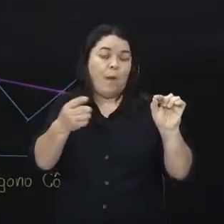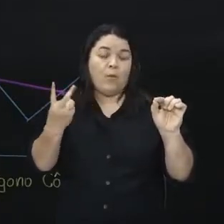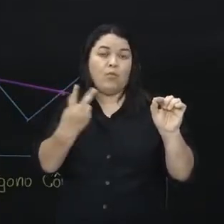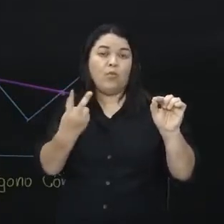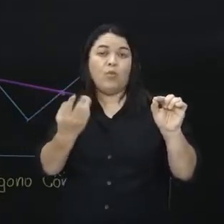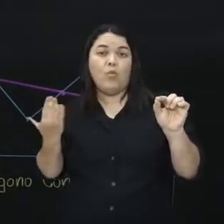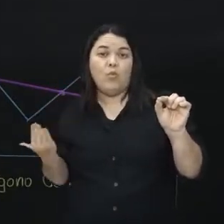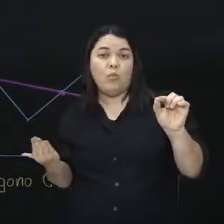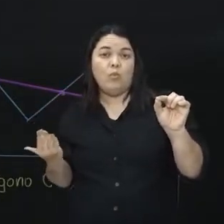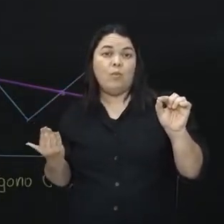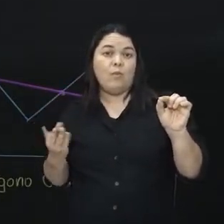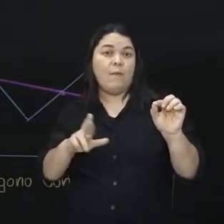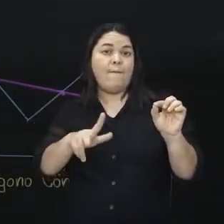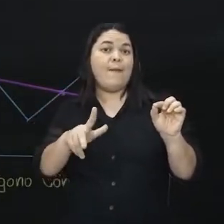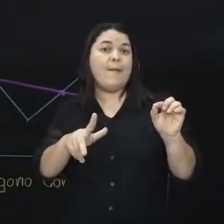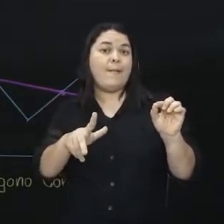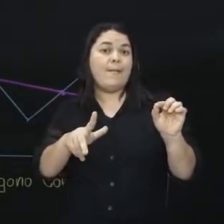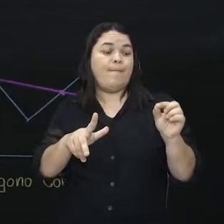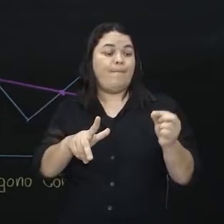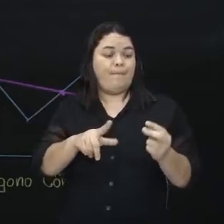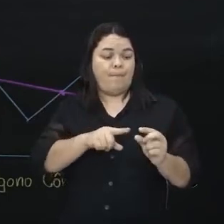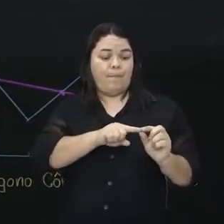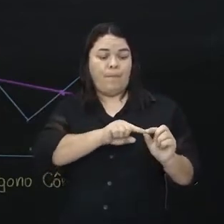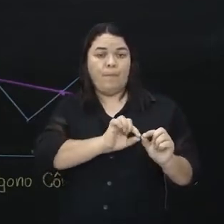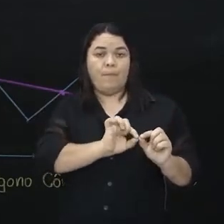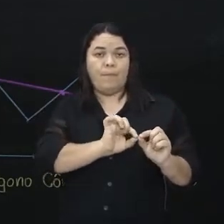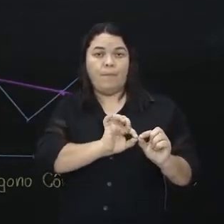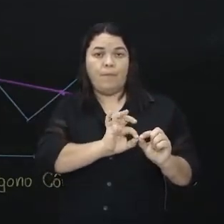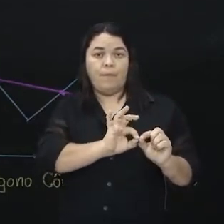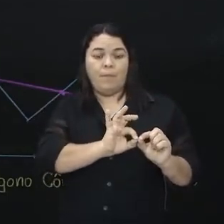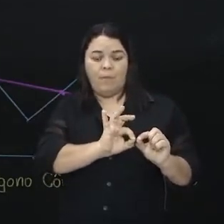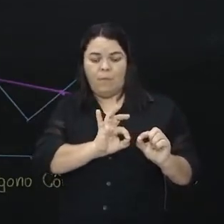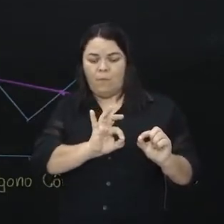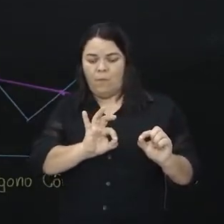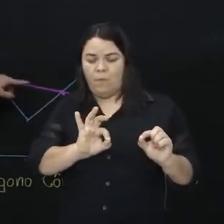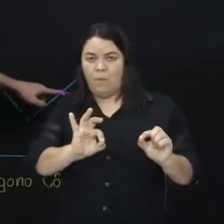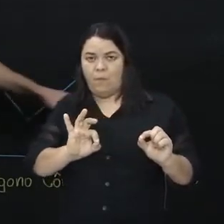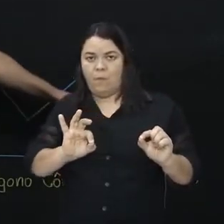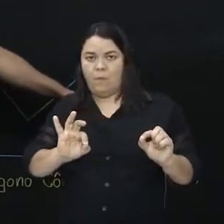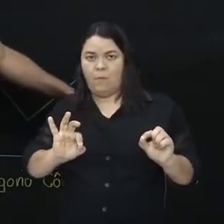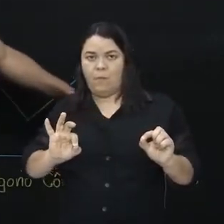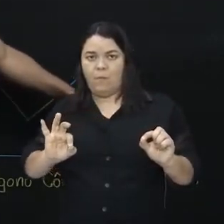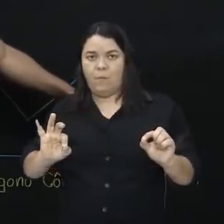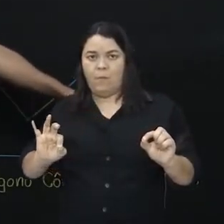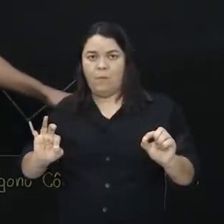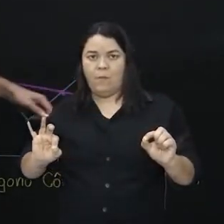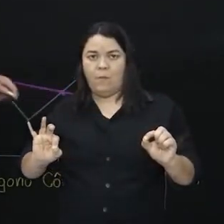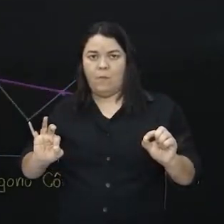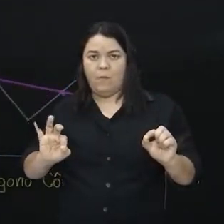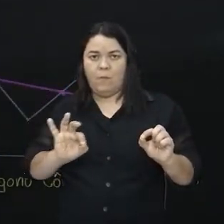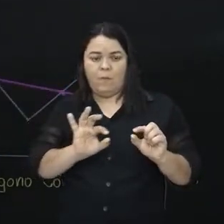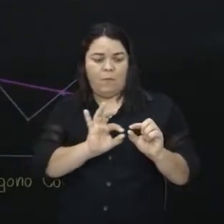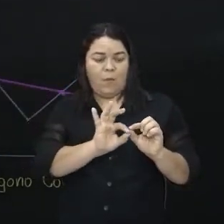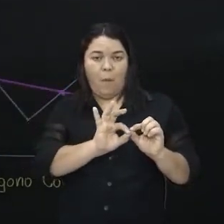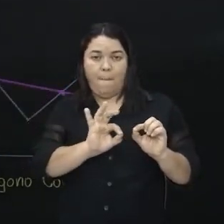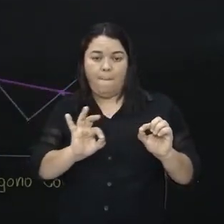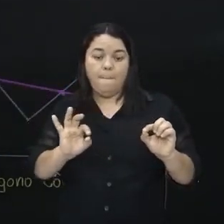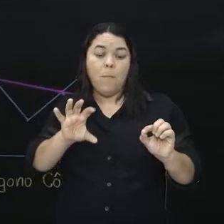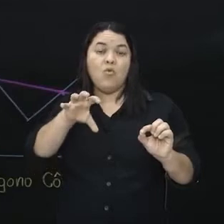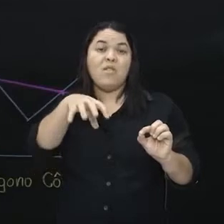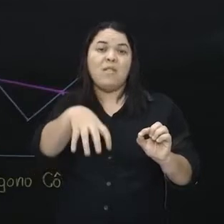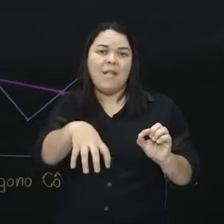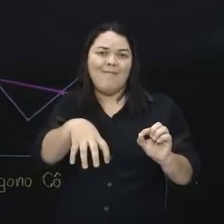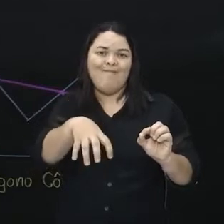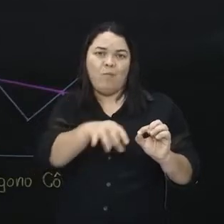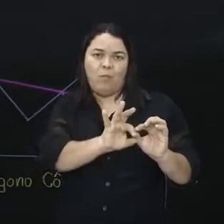é diferente. Por quê? Olha só, o polígono côncavo, quando eu passo essa linha por dentro desse